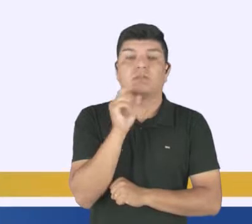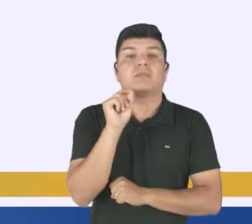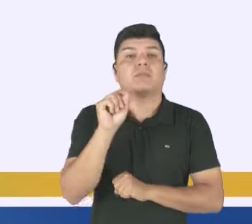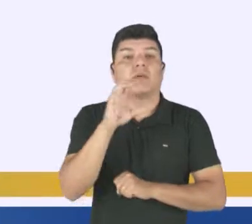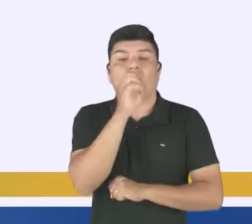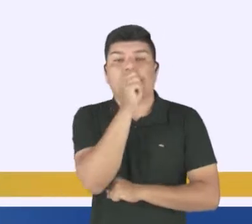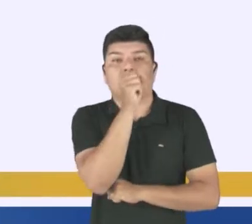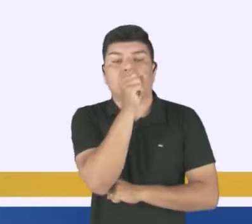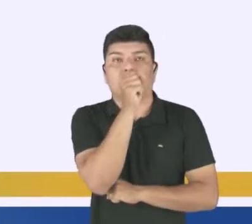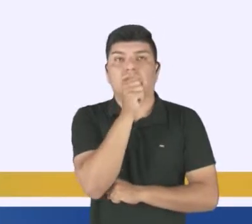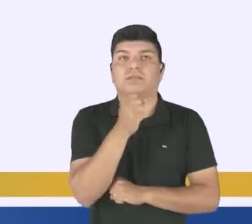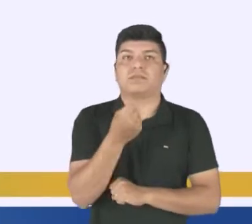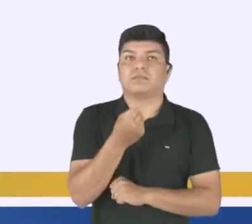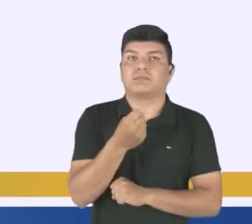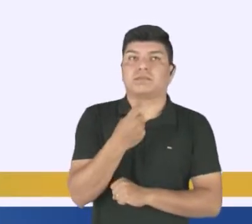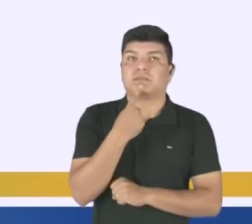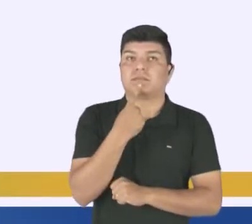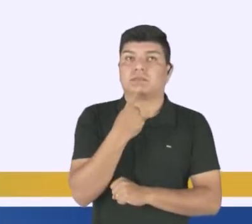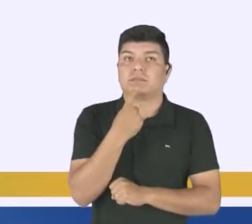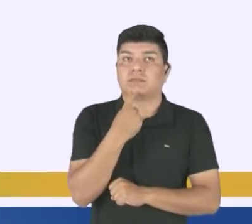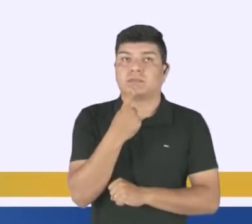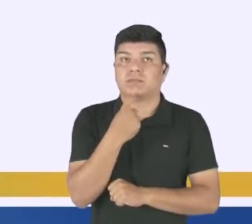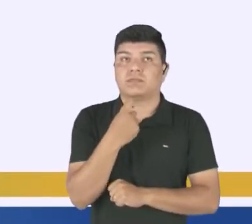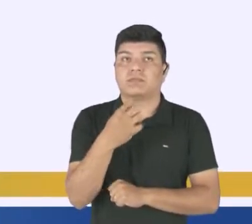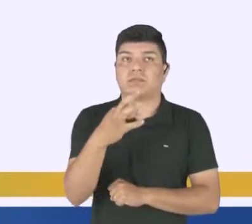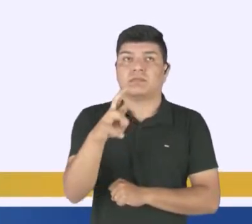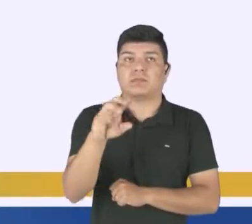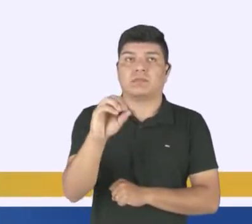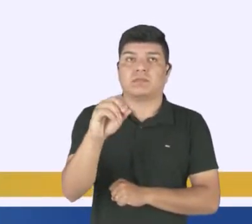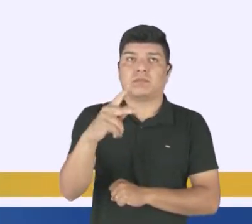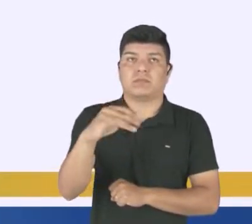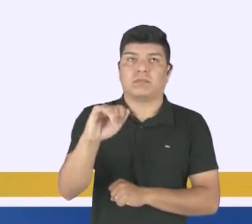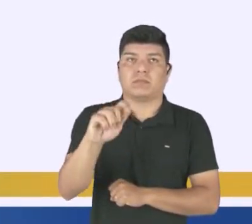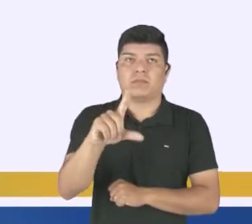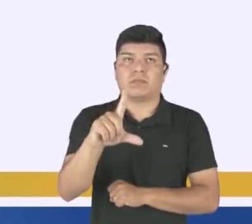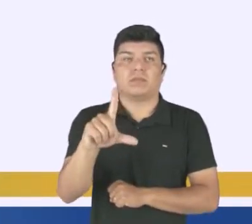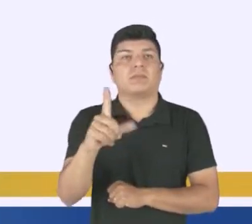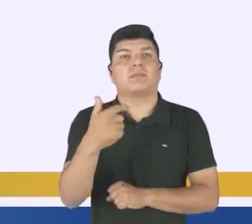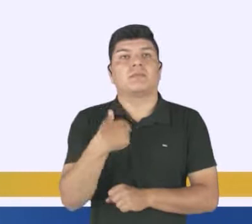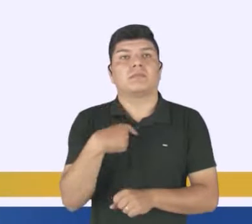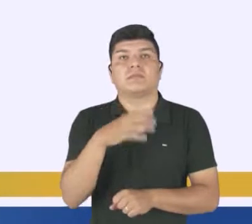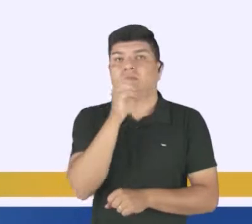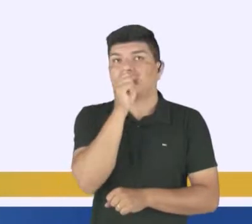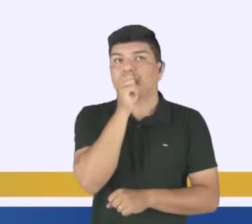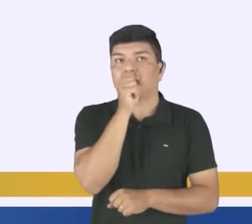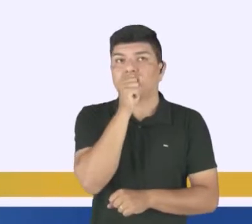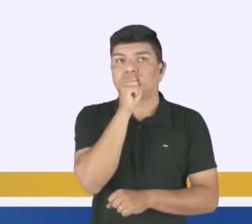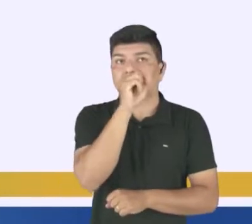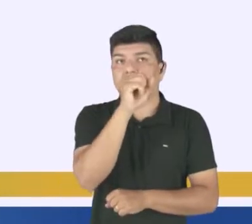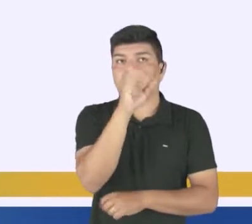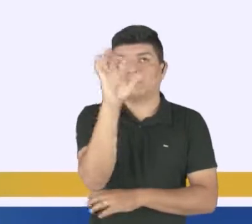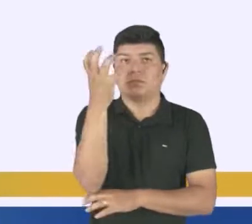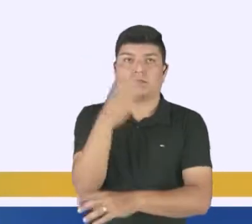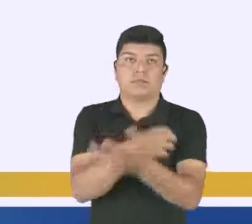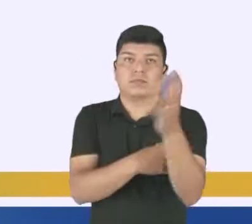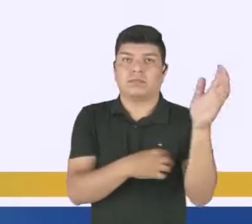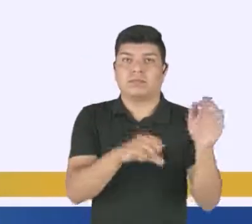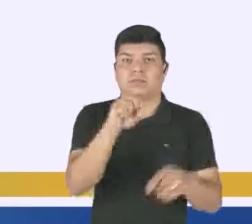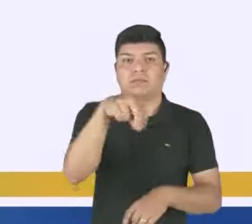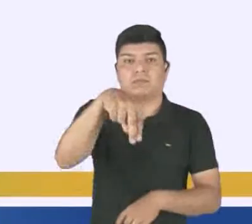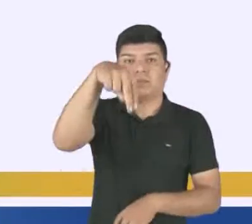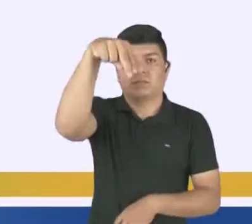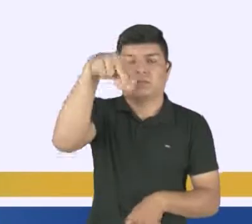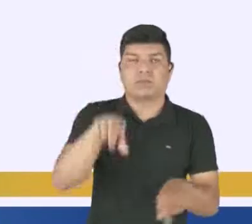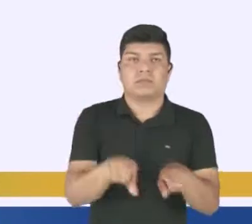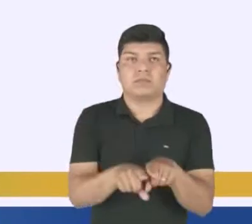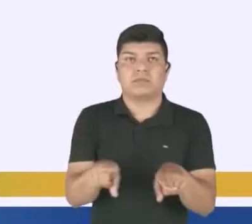tropical, vermelho, e a zona temperada do sul, de laranja, e tem também acima a zona temperada do norte, além